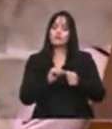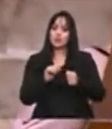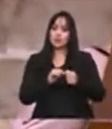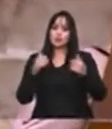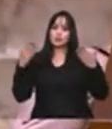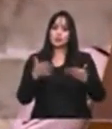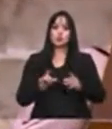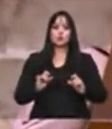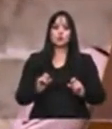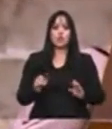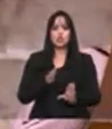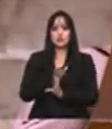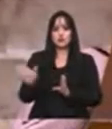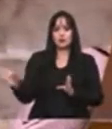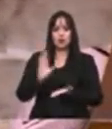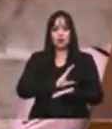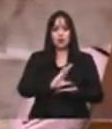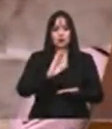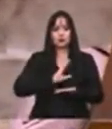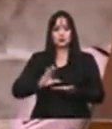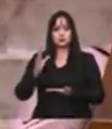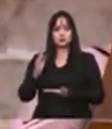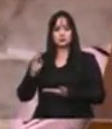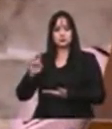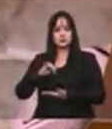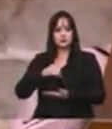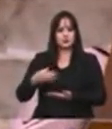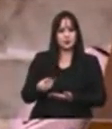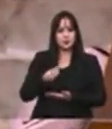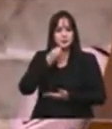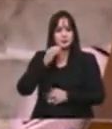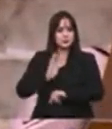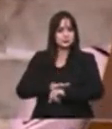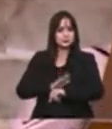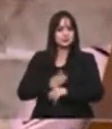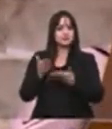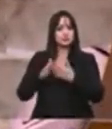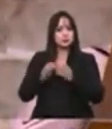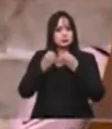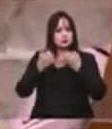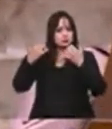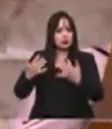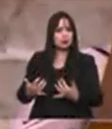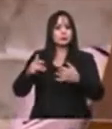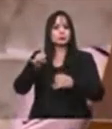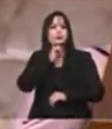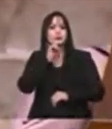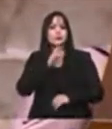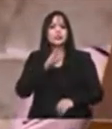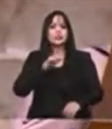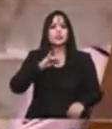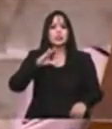com a intenção de desviar os recursos da BR em proveito particular. Isso fica muito claro, por exemplo, quando